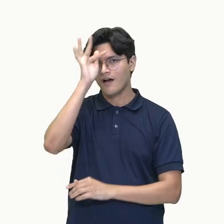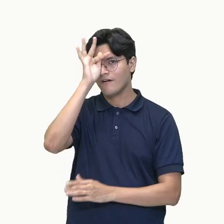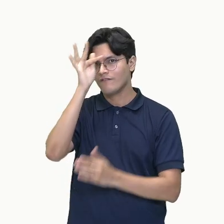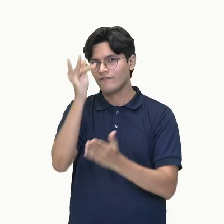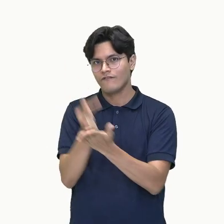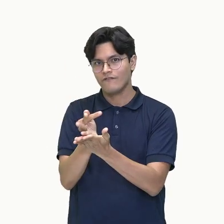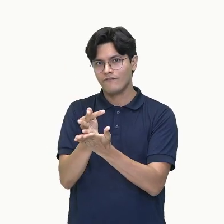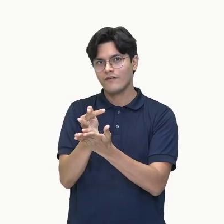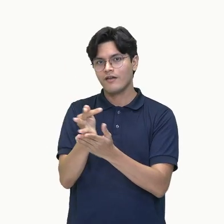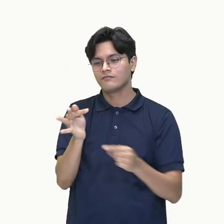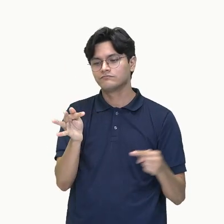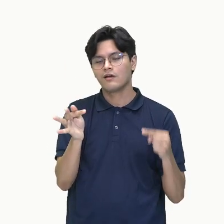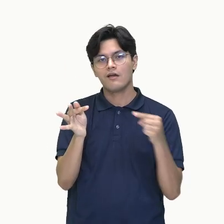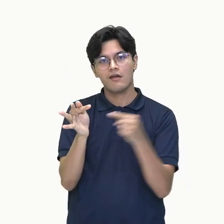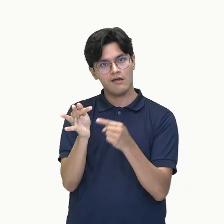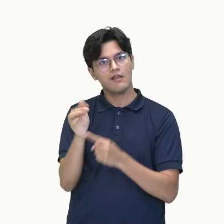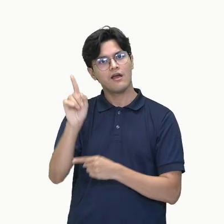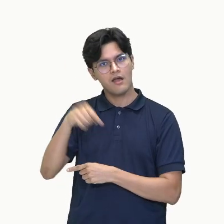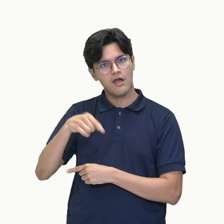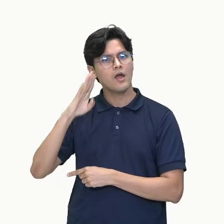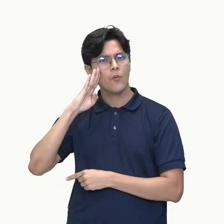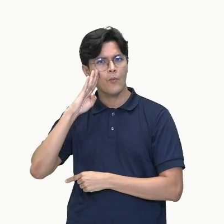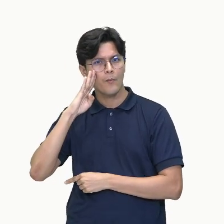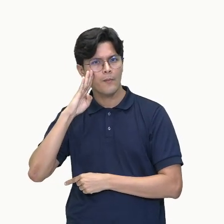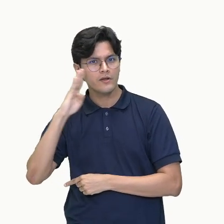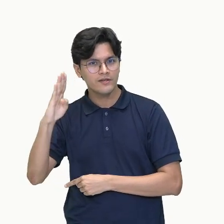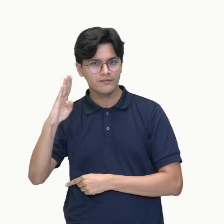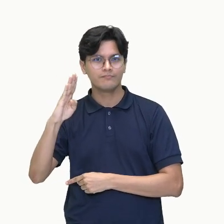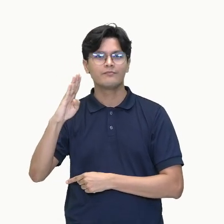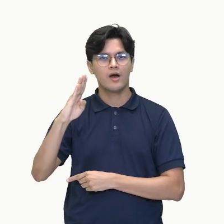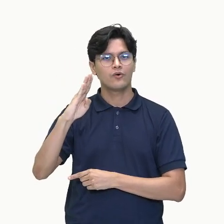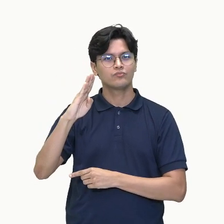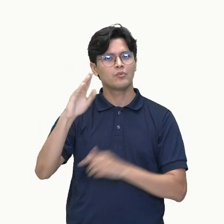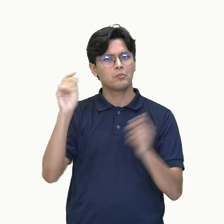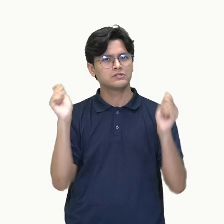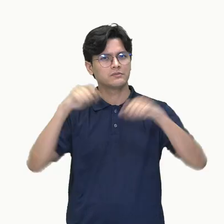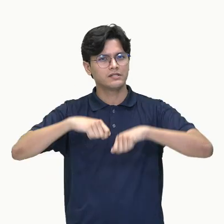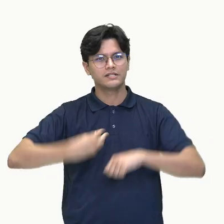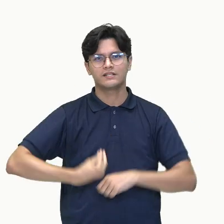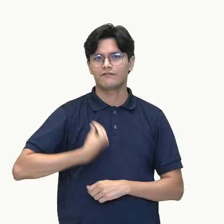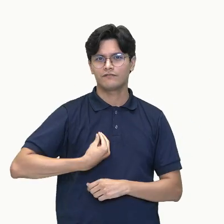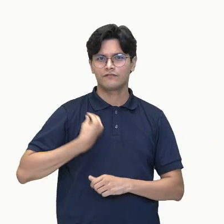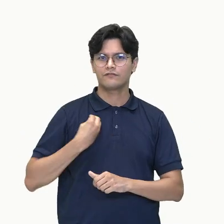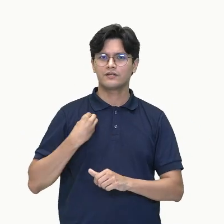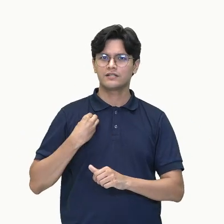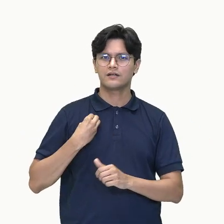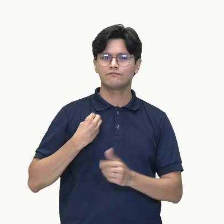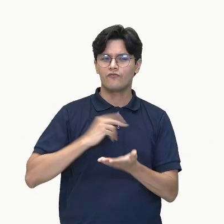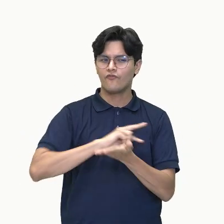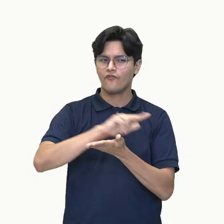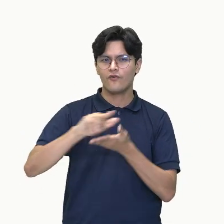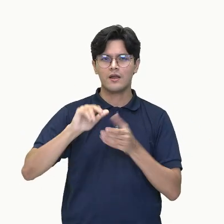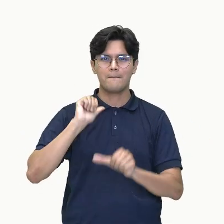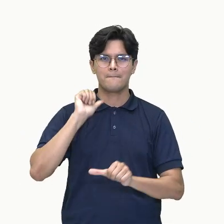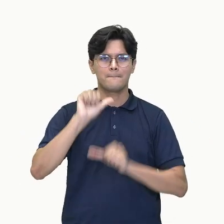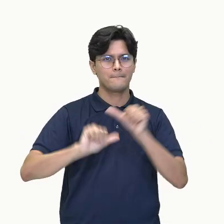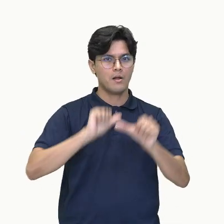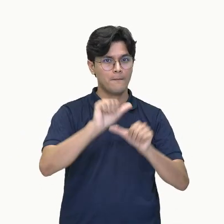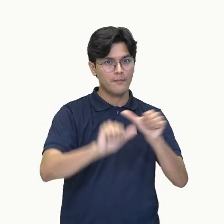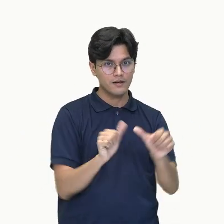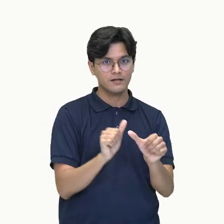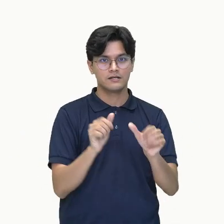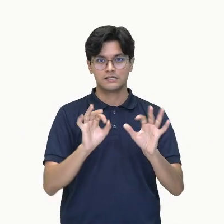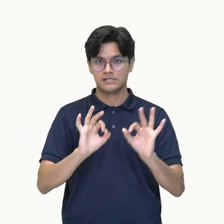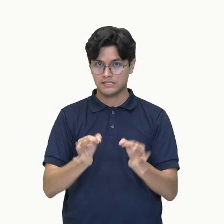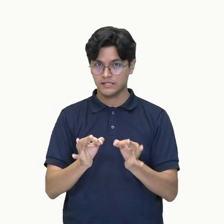que move e transforma vidas. Ok? Então, o que eu quero colocar para